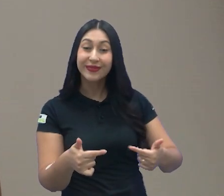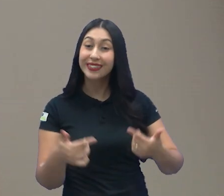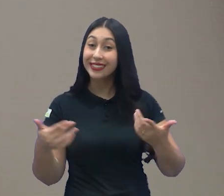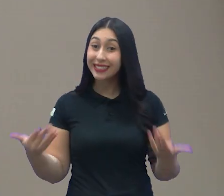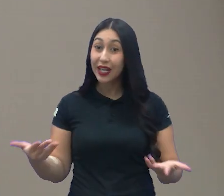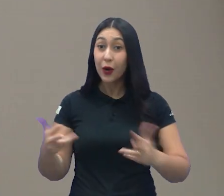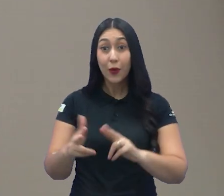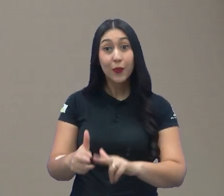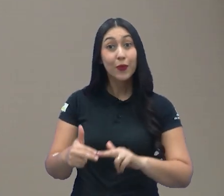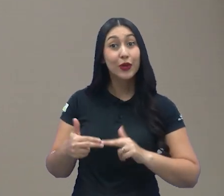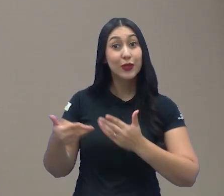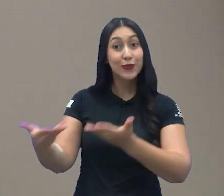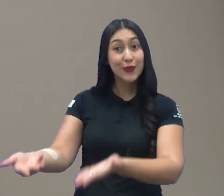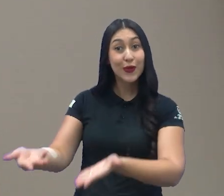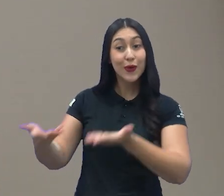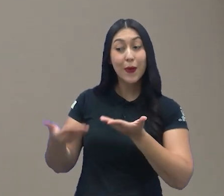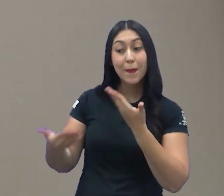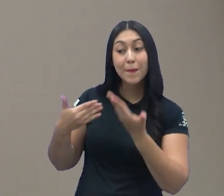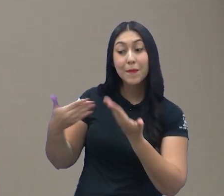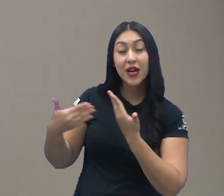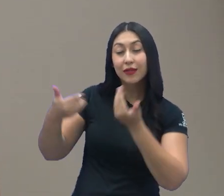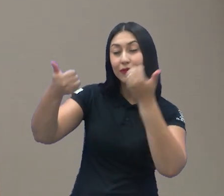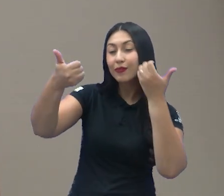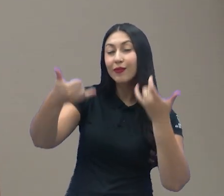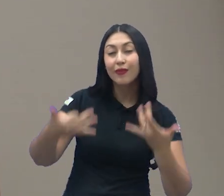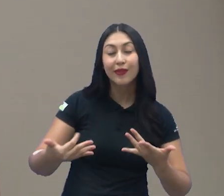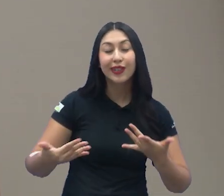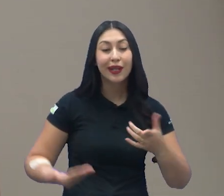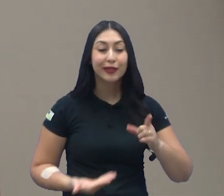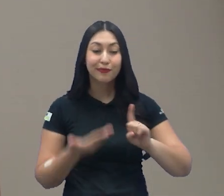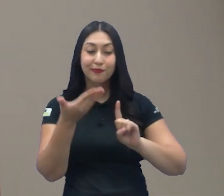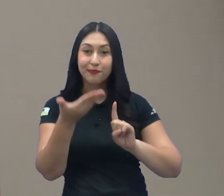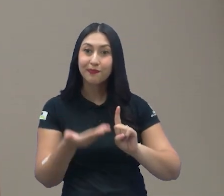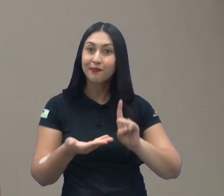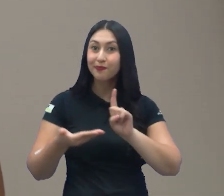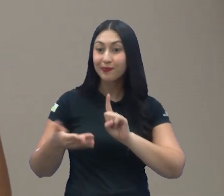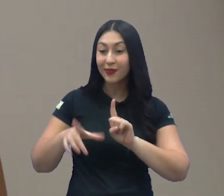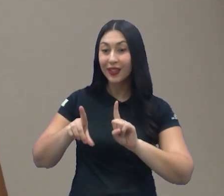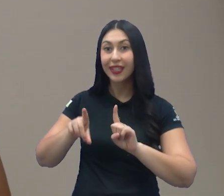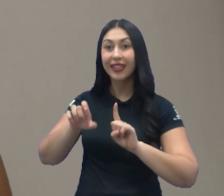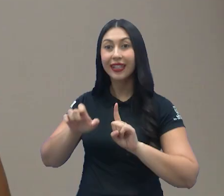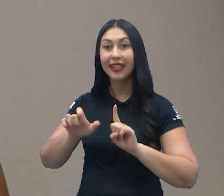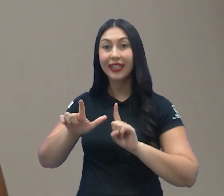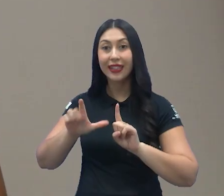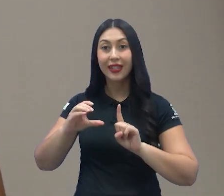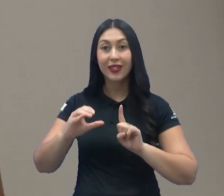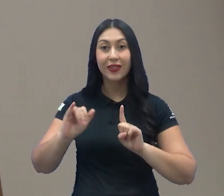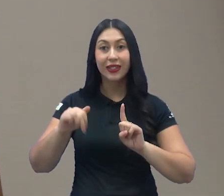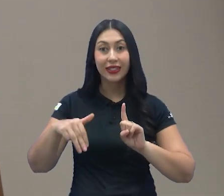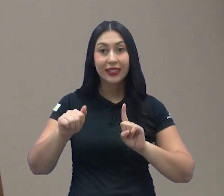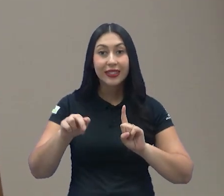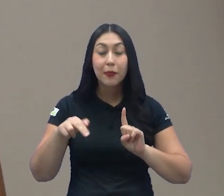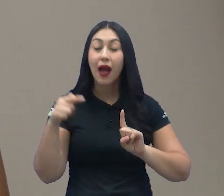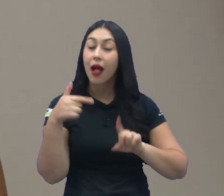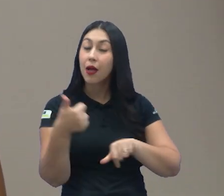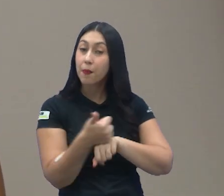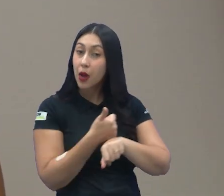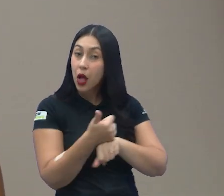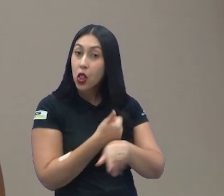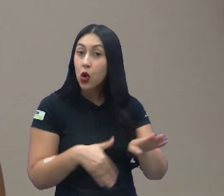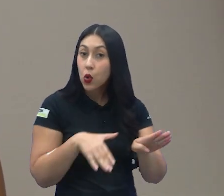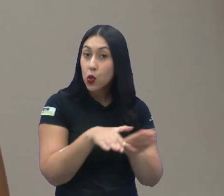entender melhor esse universo, eu recebo aqui no estúdio Delcimar Cunha, que é aconselhadora biográfica